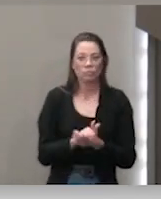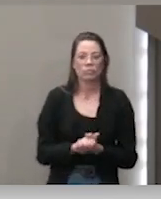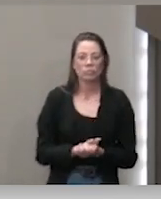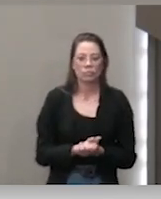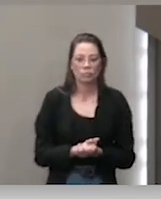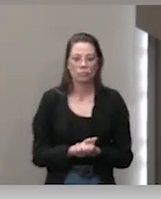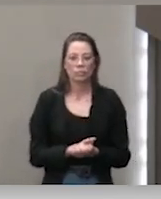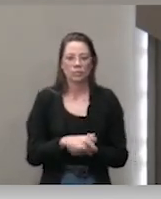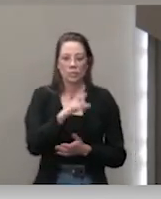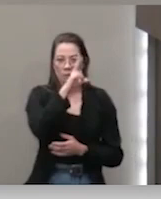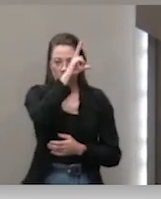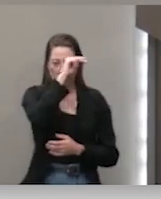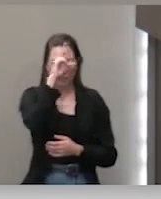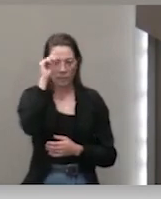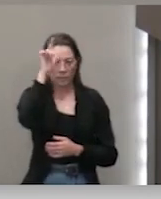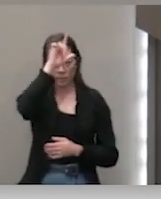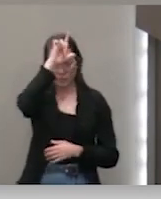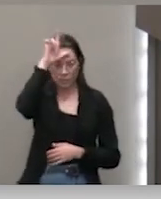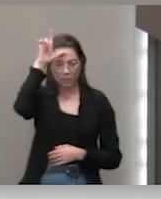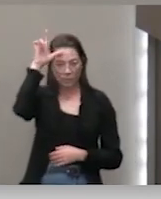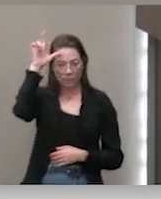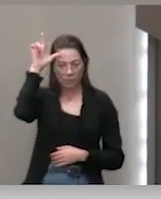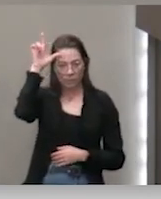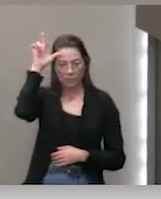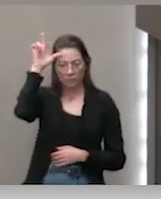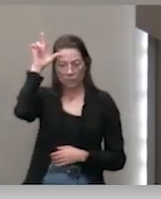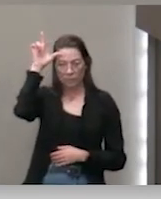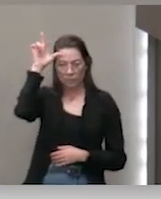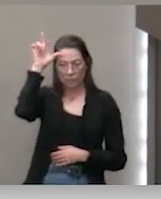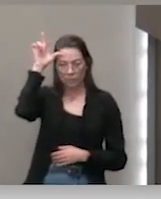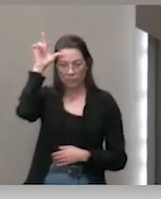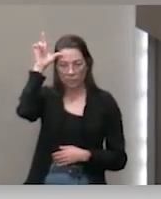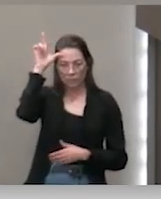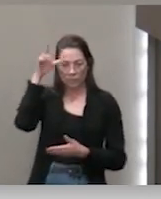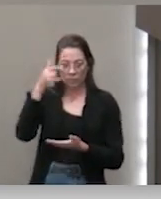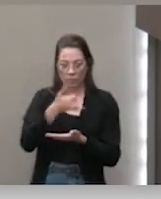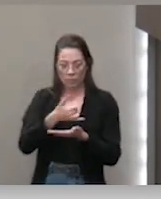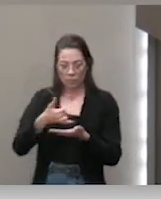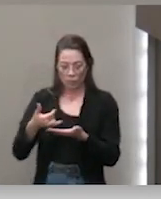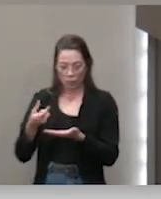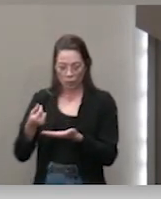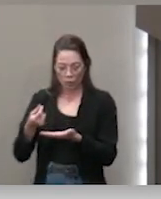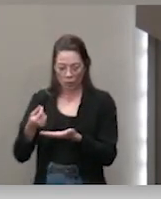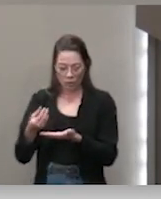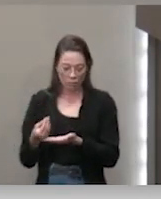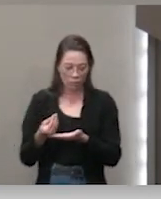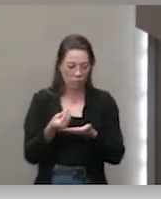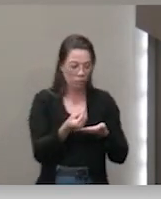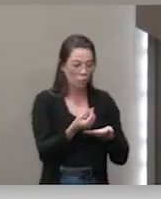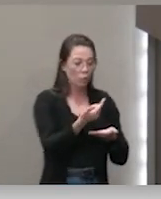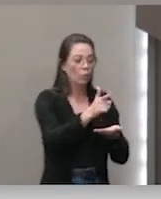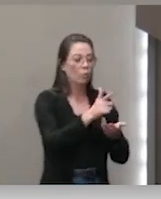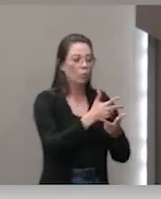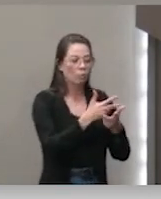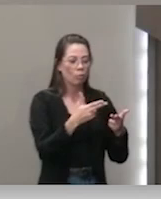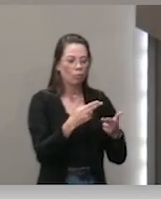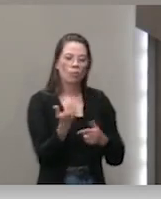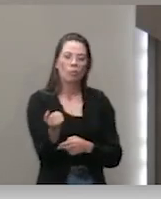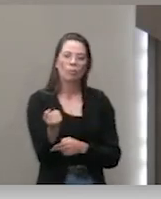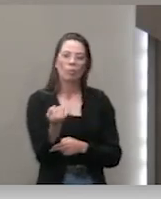Prefeito Luciano Azevedo tirou o dinheiro do asfalto de São Roque. Quantos anos